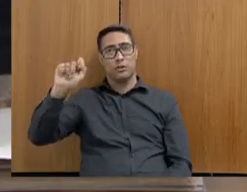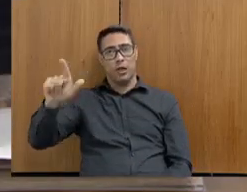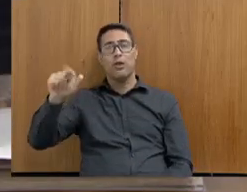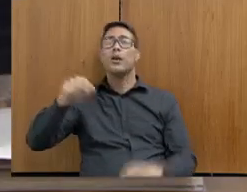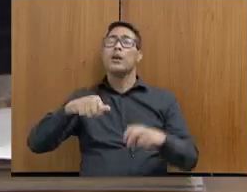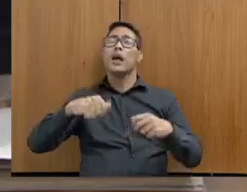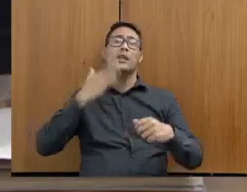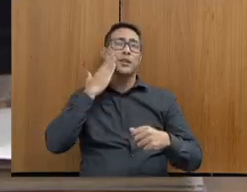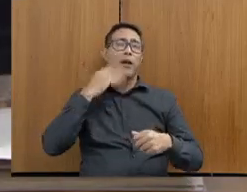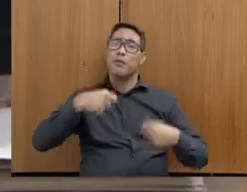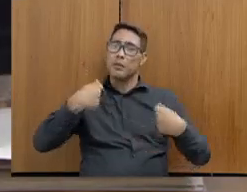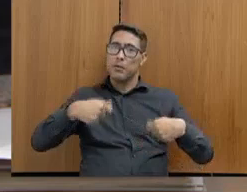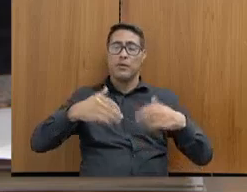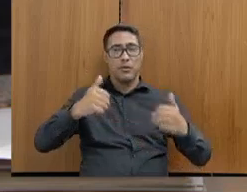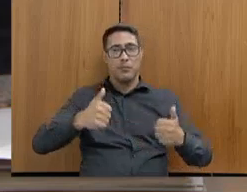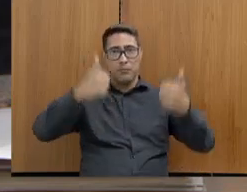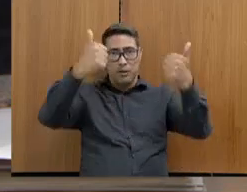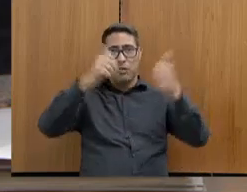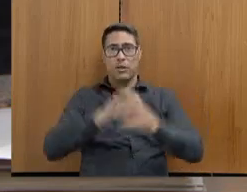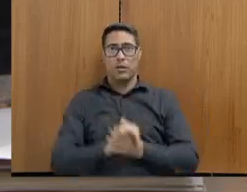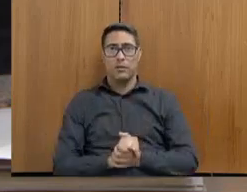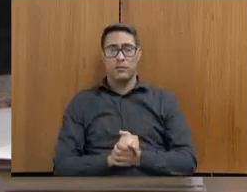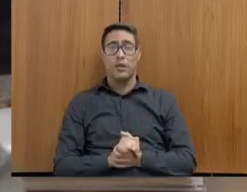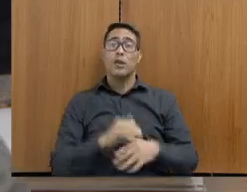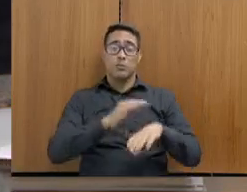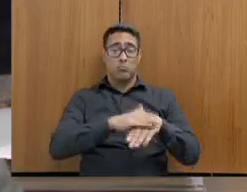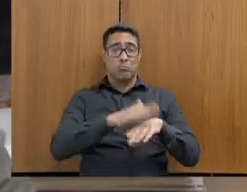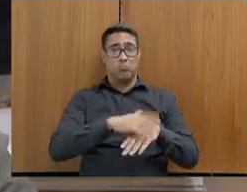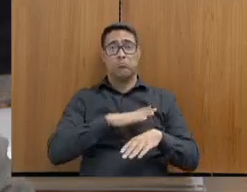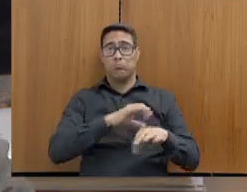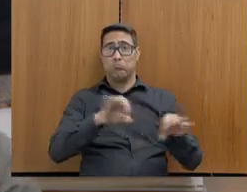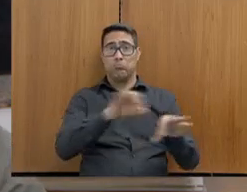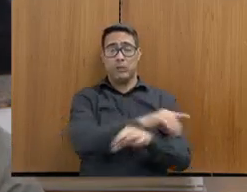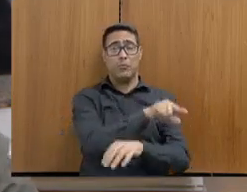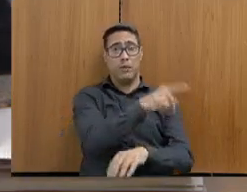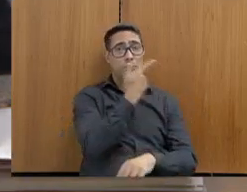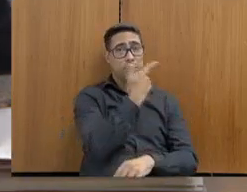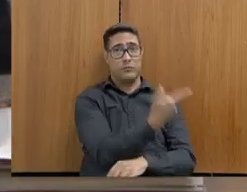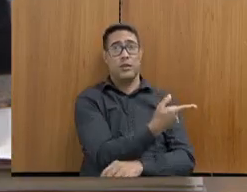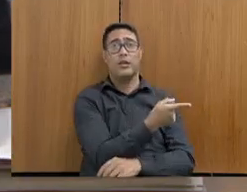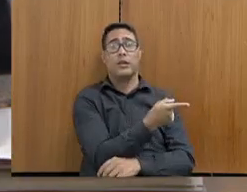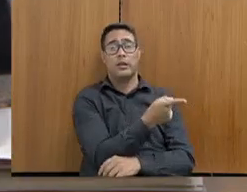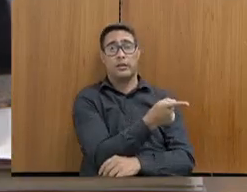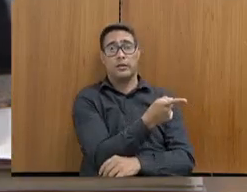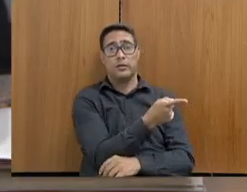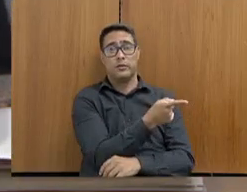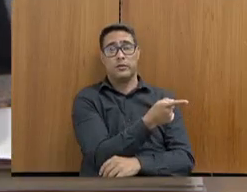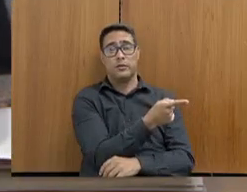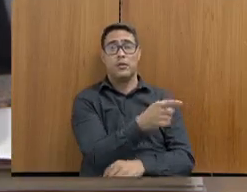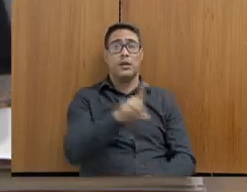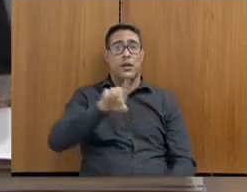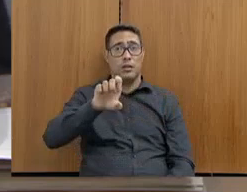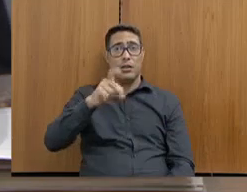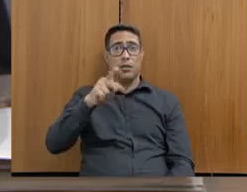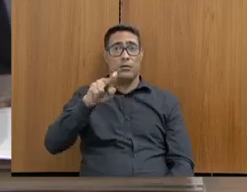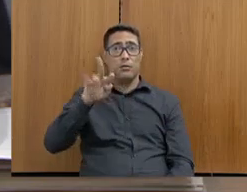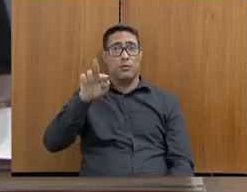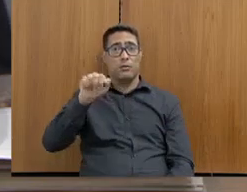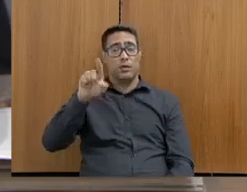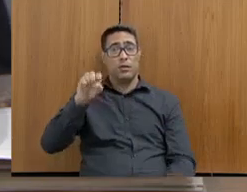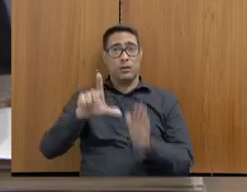e só para encerrar essa Engenheiro Rodrigues falou-se aqui a deputada que me antecedeu